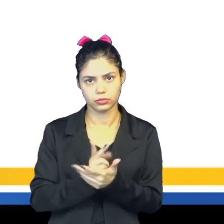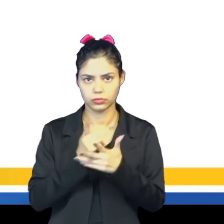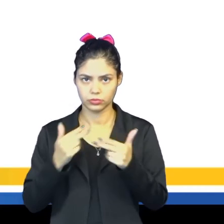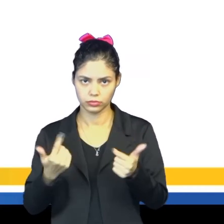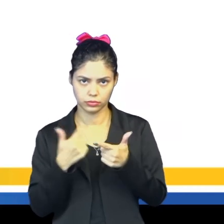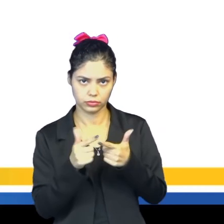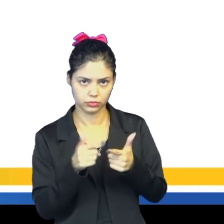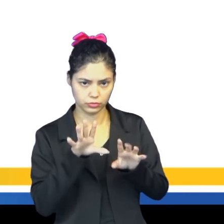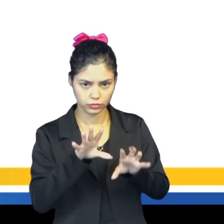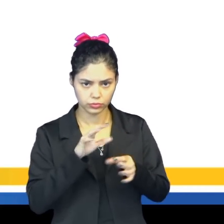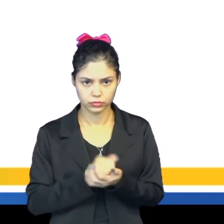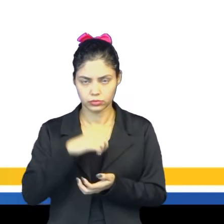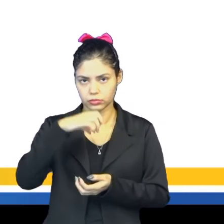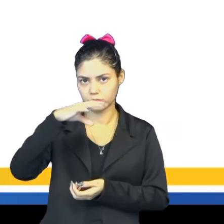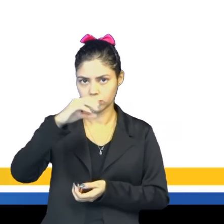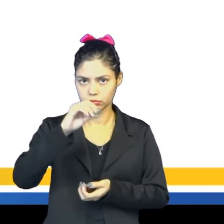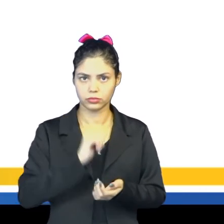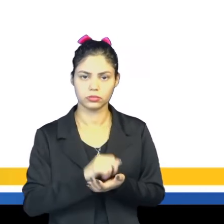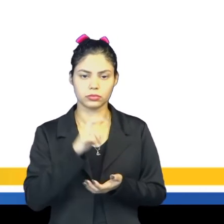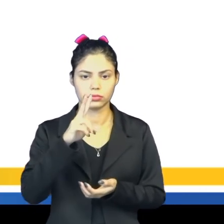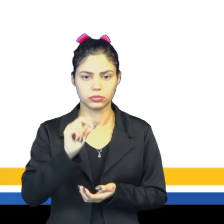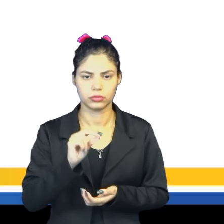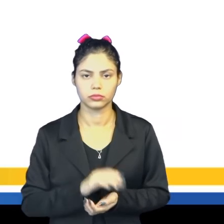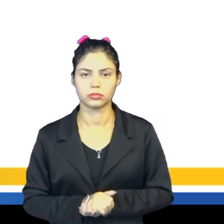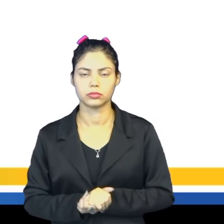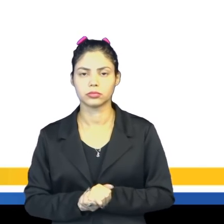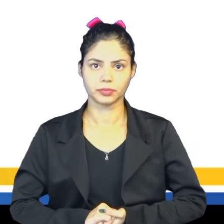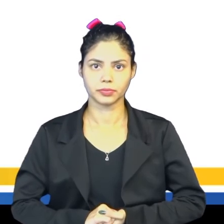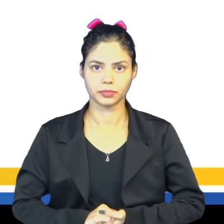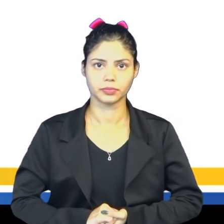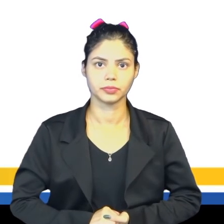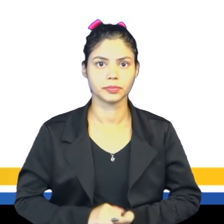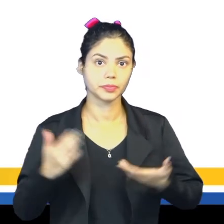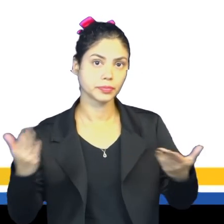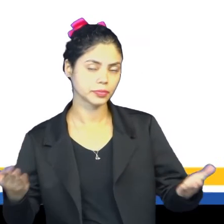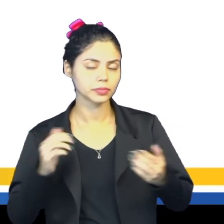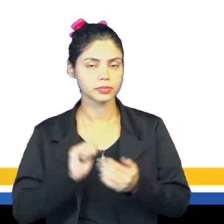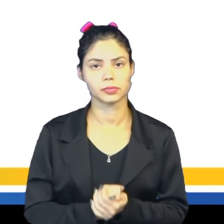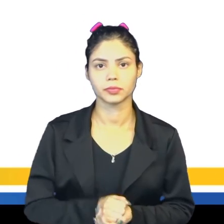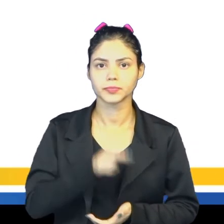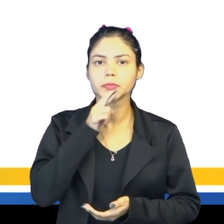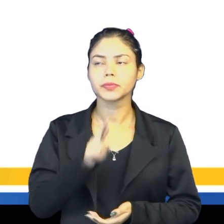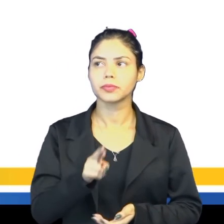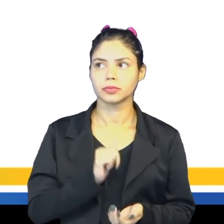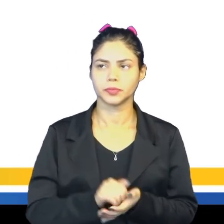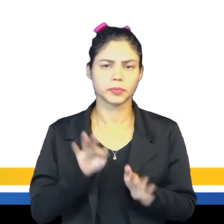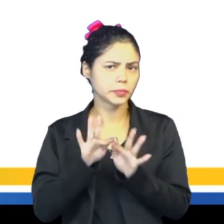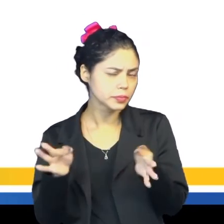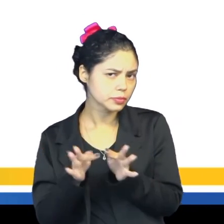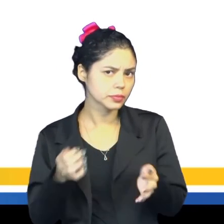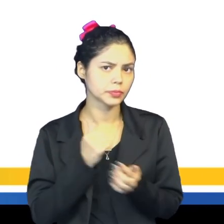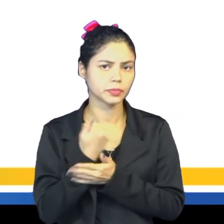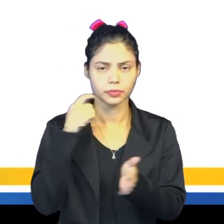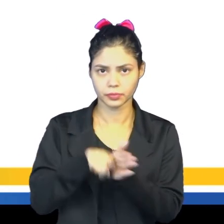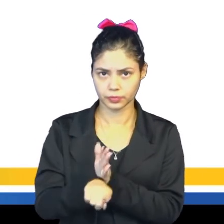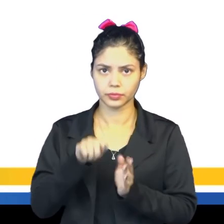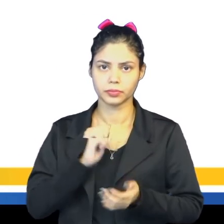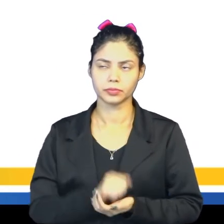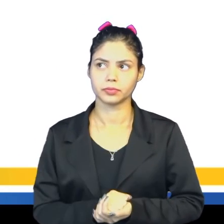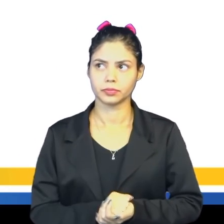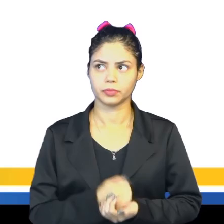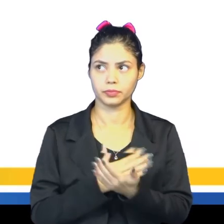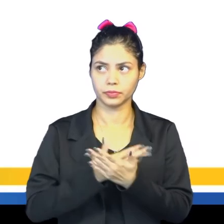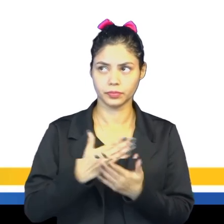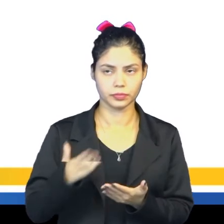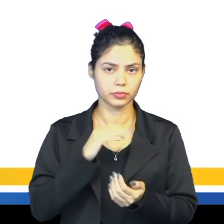mesma situação, no 90 e no 50. Então vamos lá. Então a resposta é bem simples nessa questão.